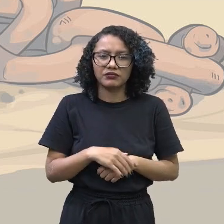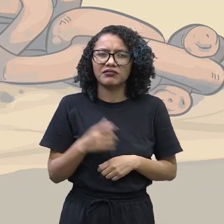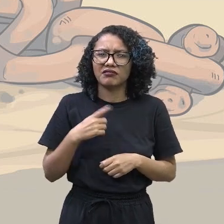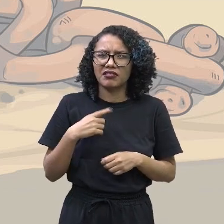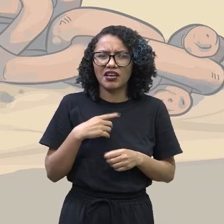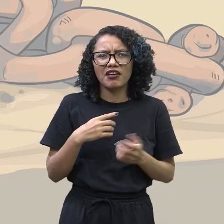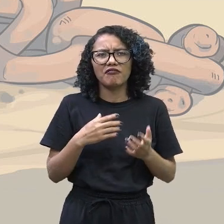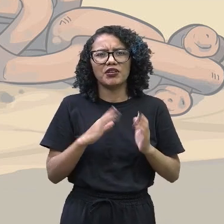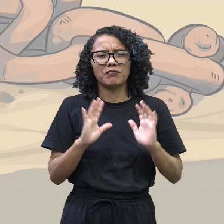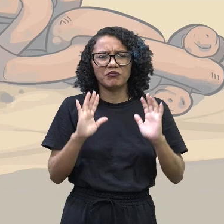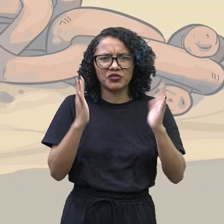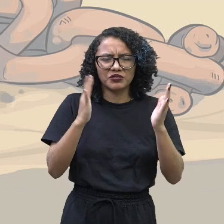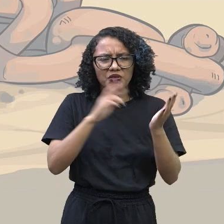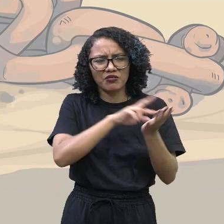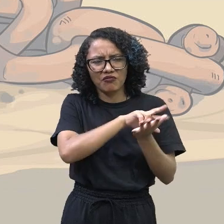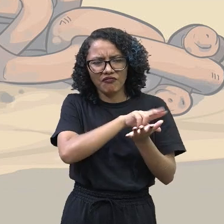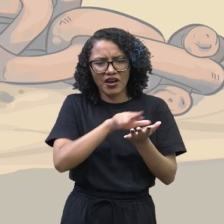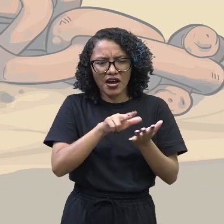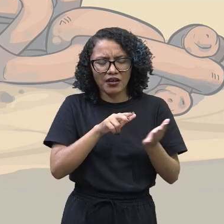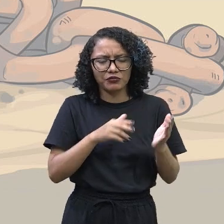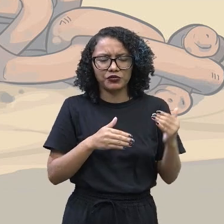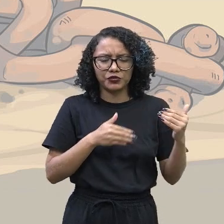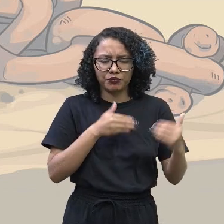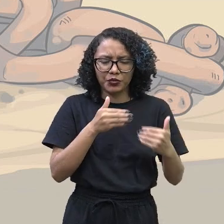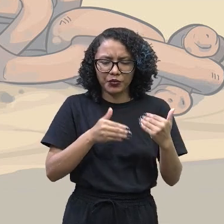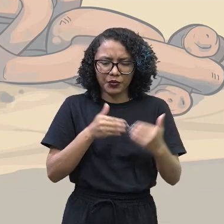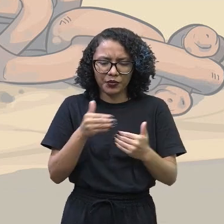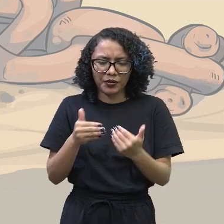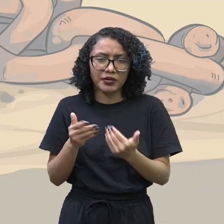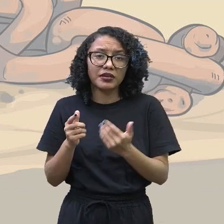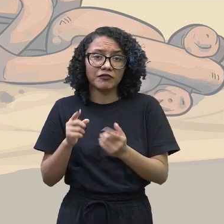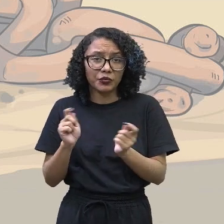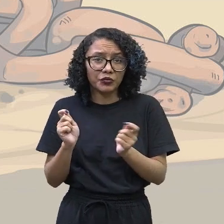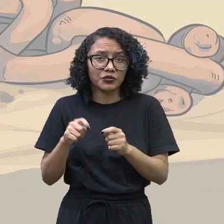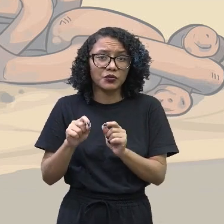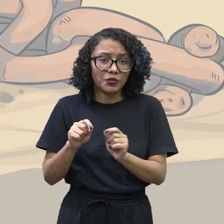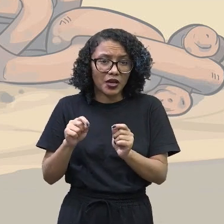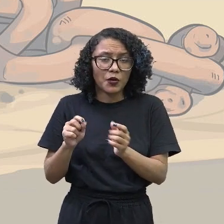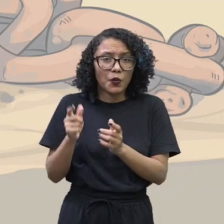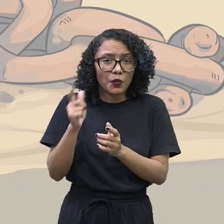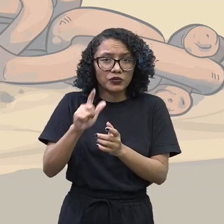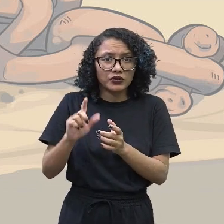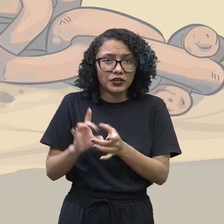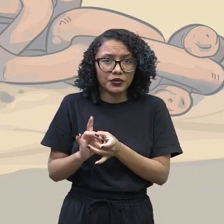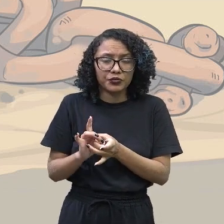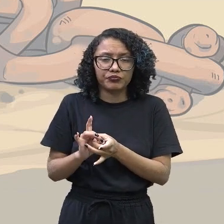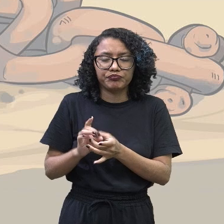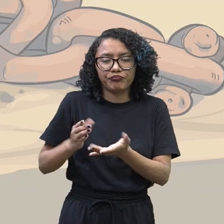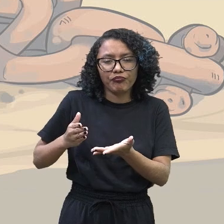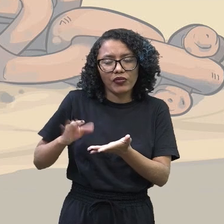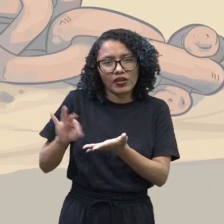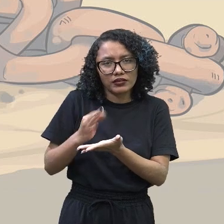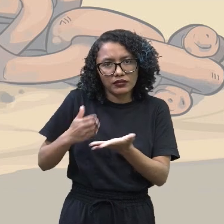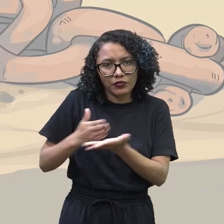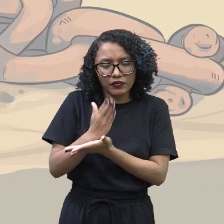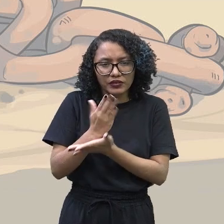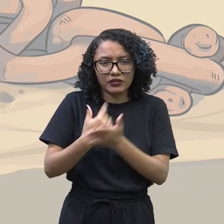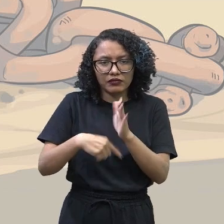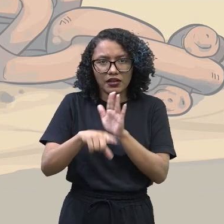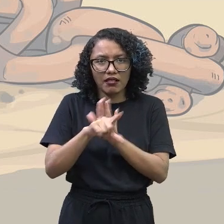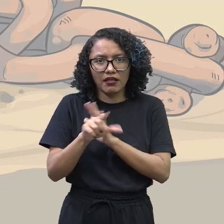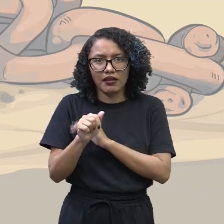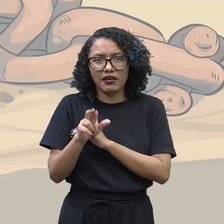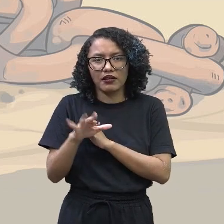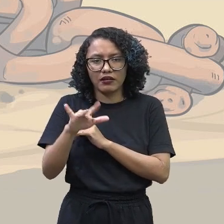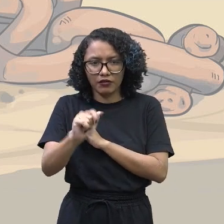eventos históricos que culminaram na promulgação da Lei Áurea em 13 de maio de